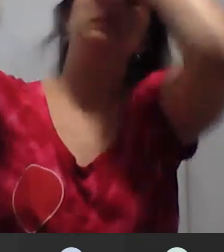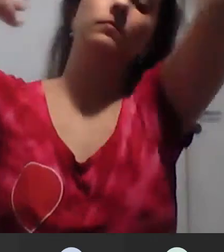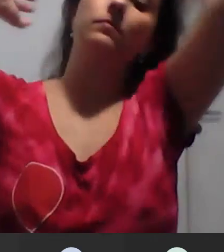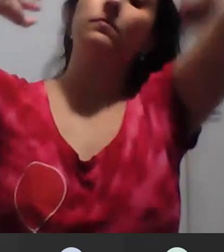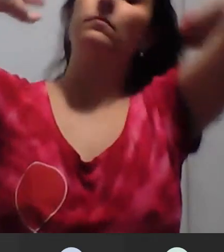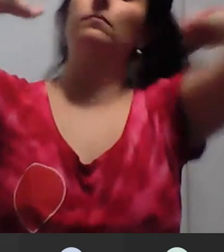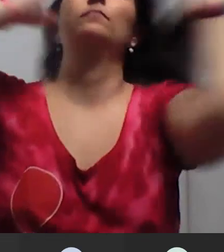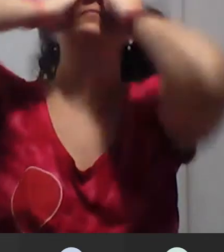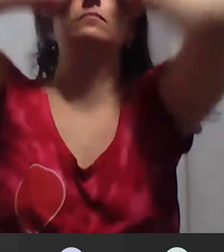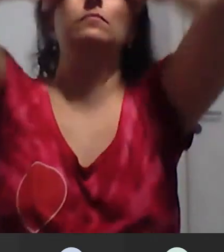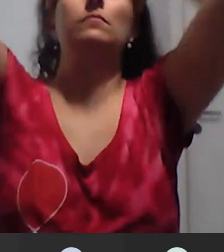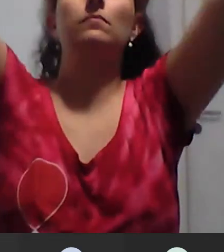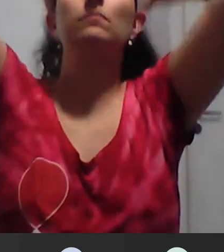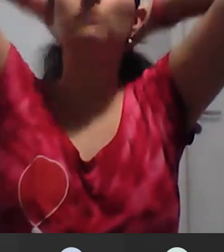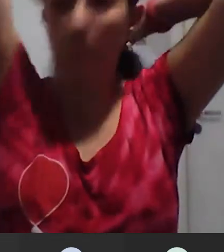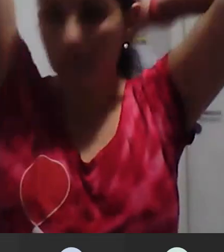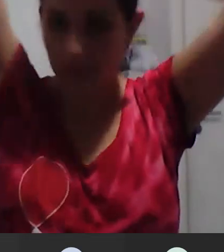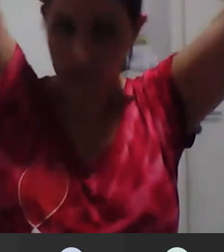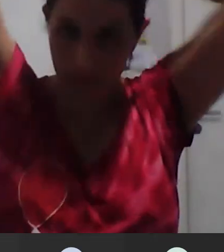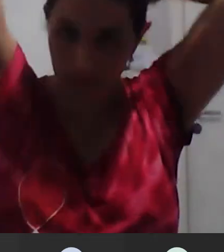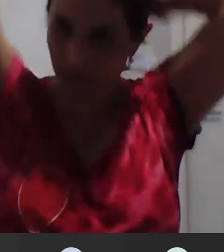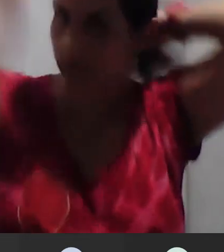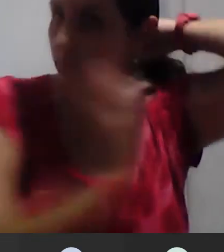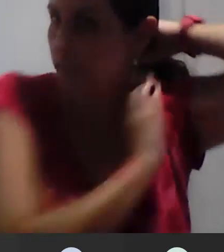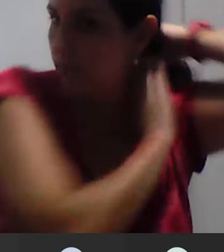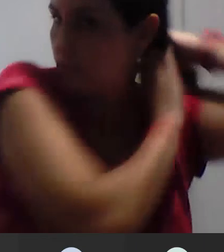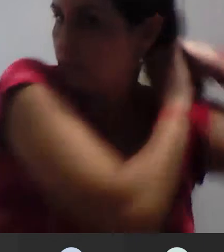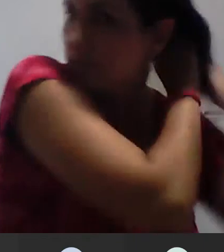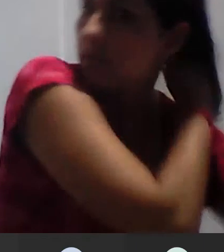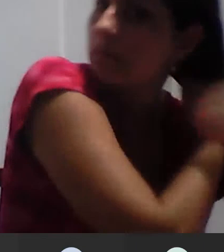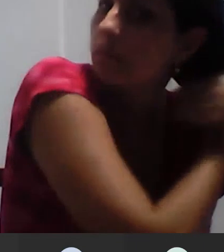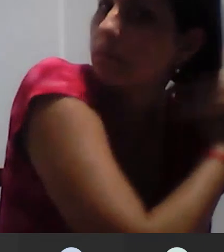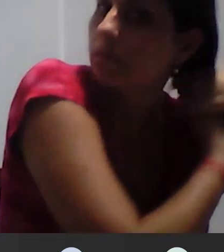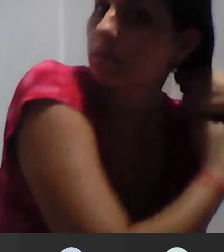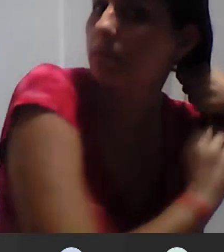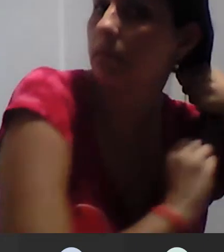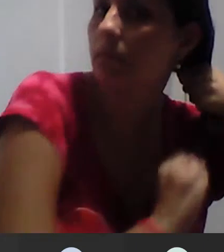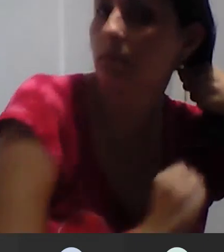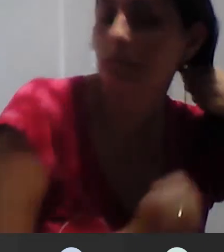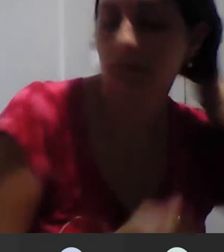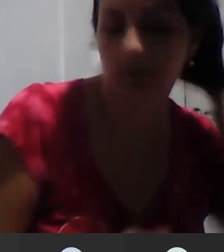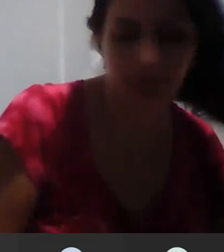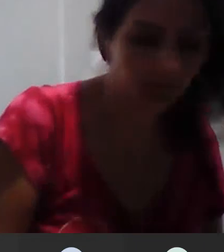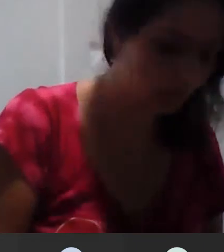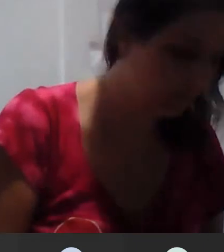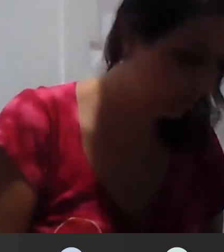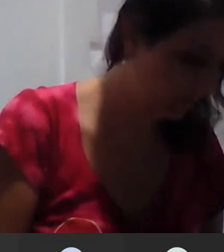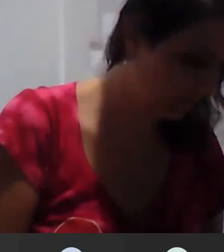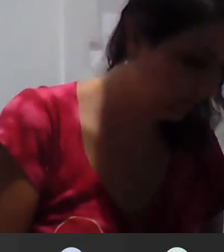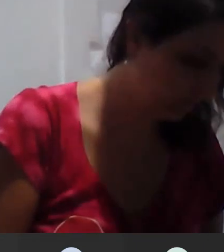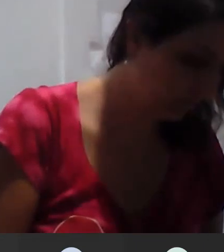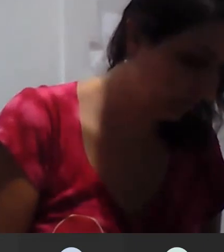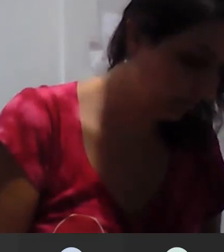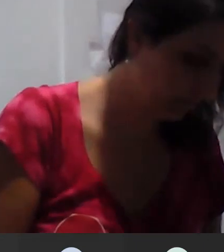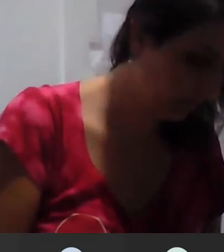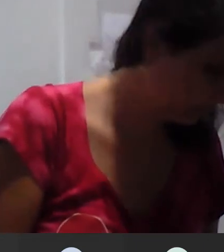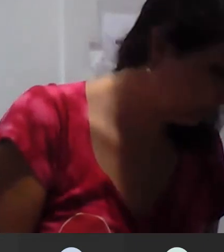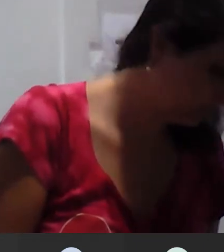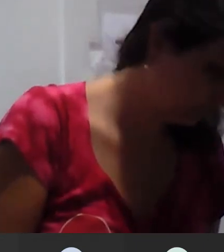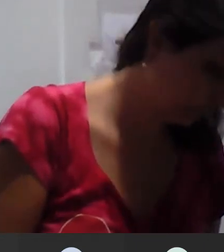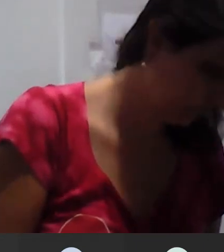já iniciamos com a disciplina de técnica dietética. A aula de hoje, a gente vai ver um pouco da determinação